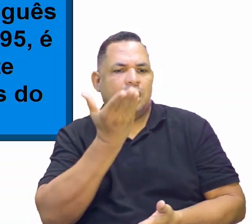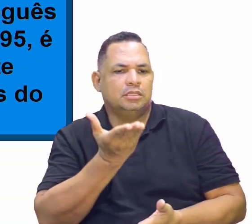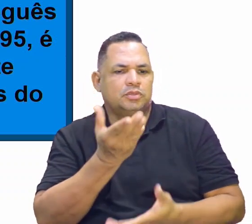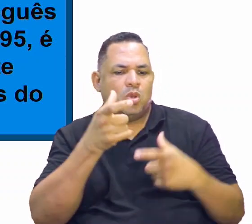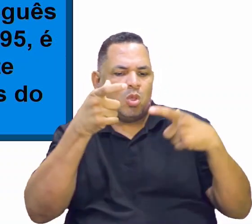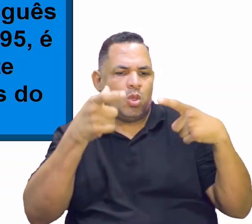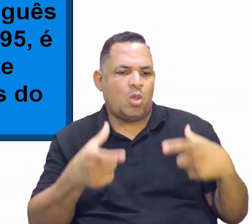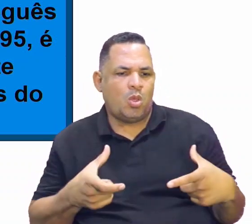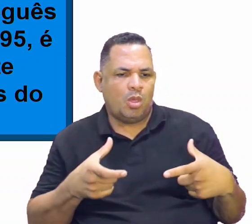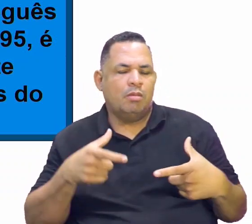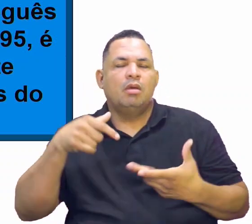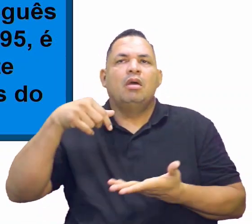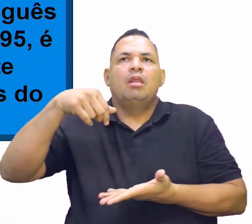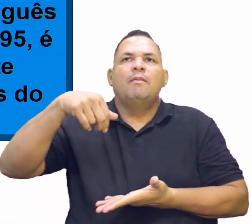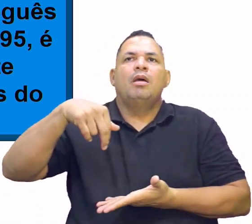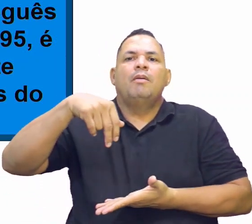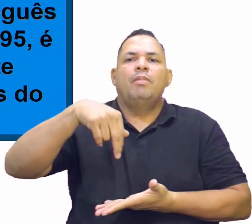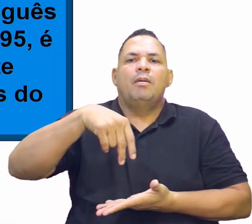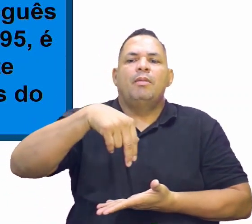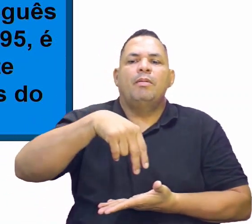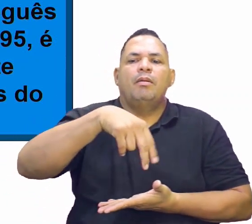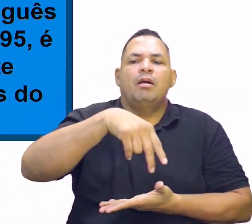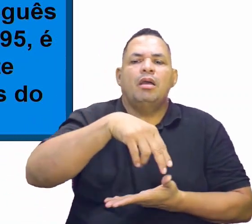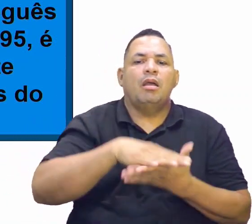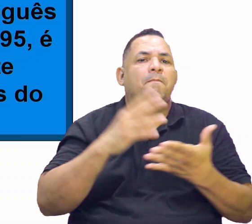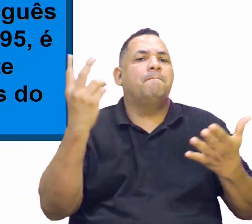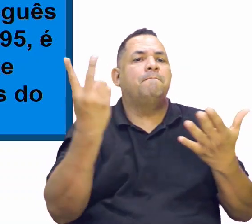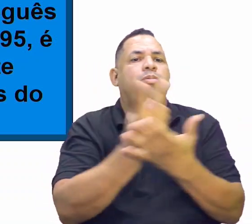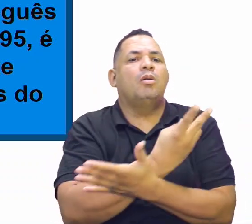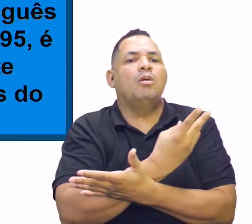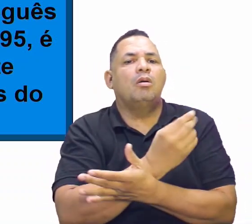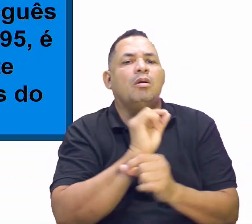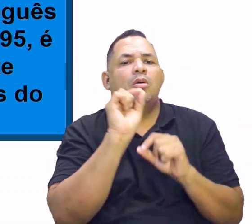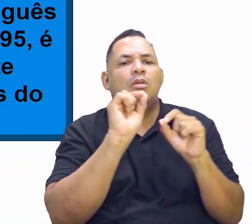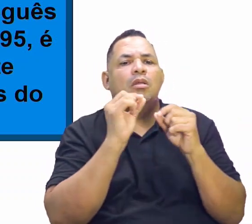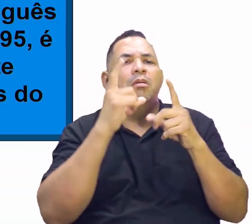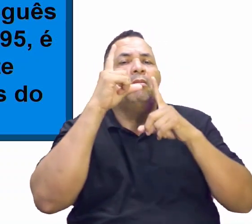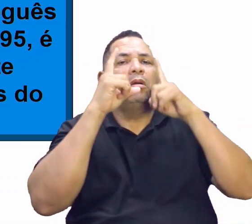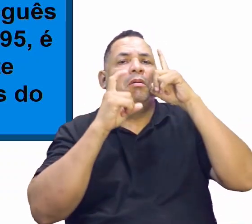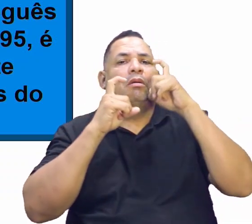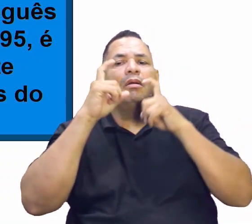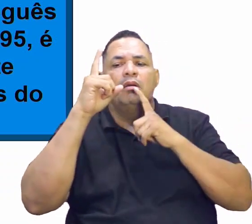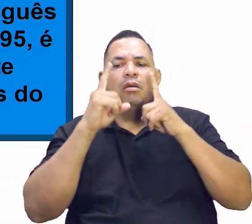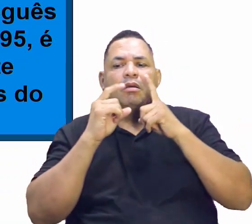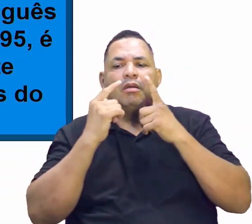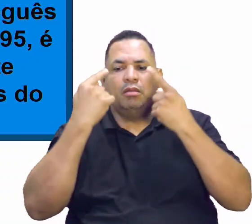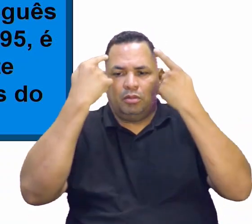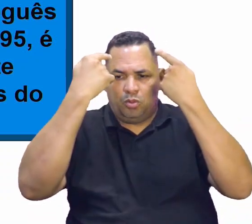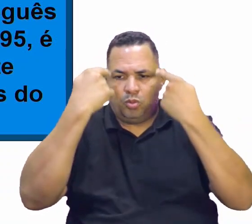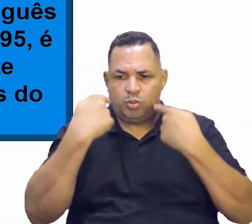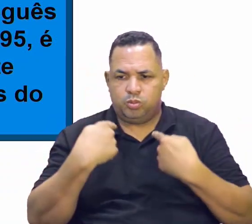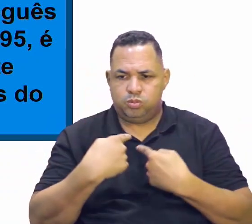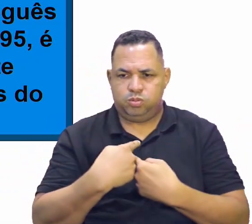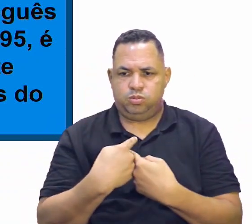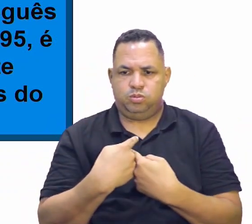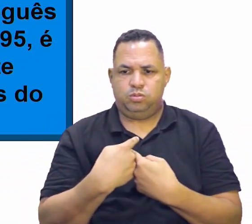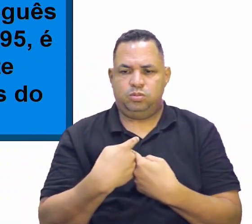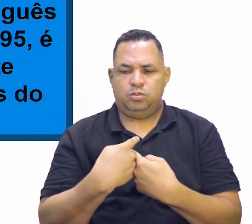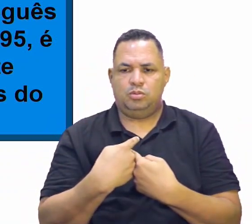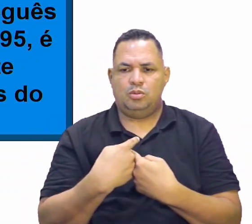pessoa está caminhando e de repente algo acontece. Olha a expressão, facial, olha a